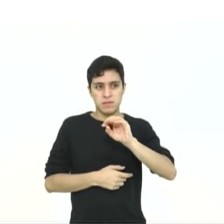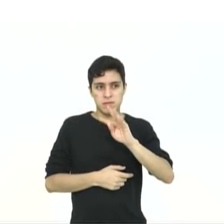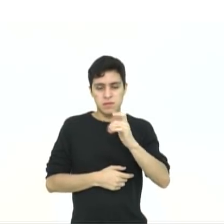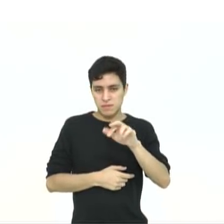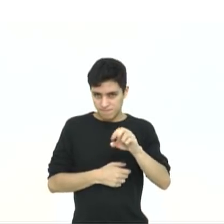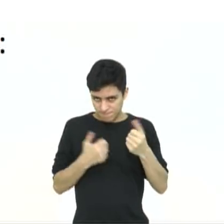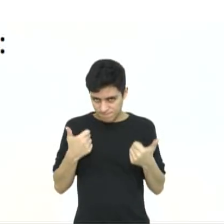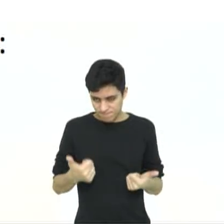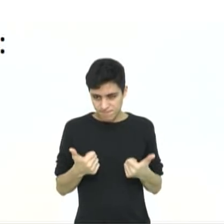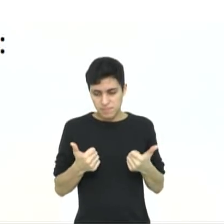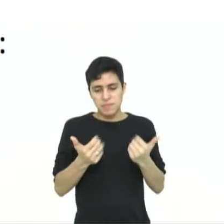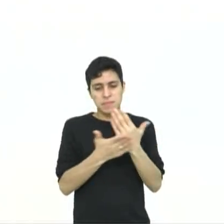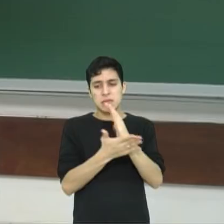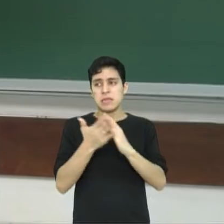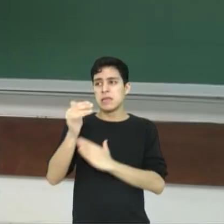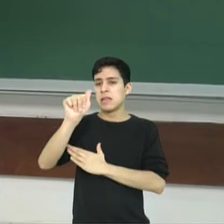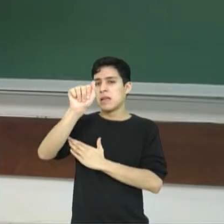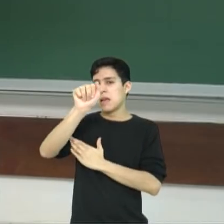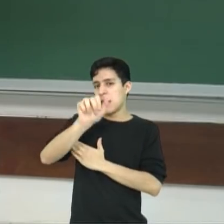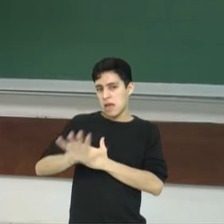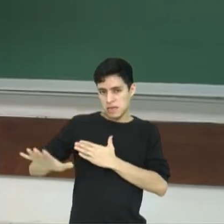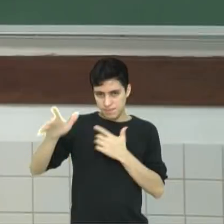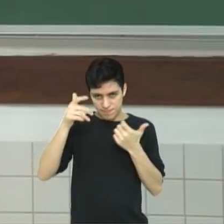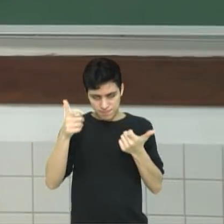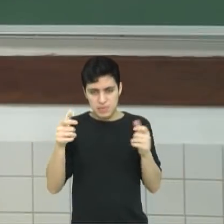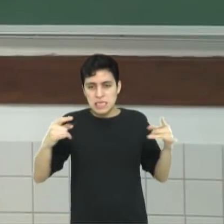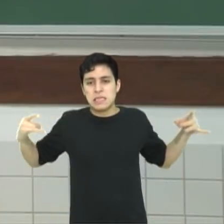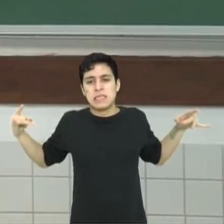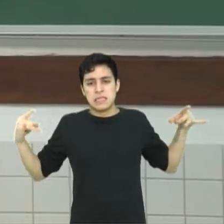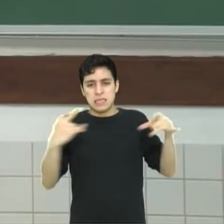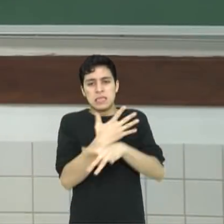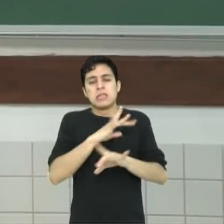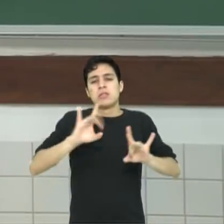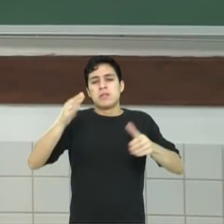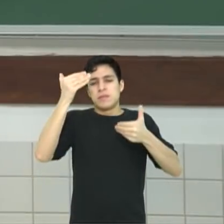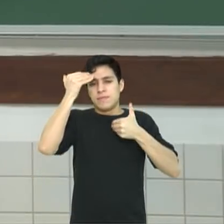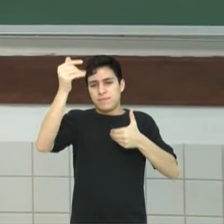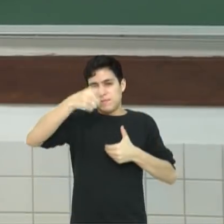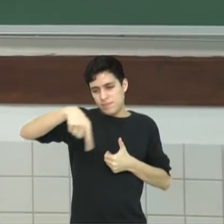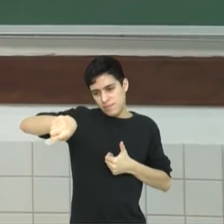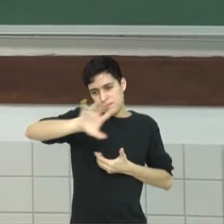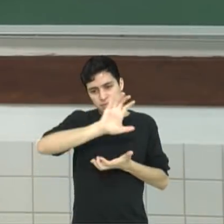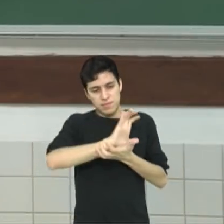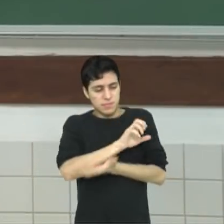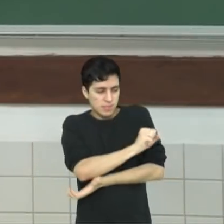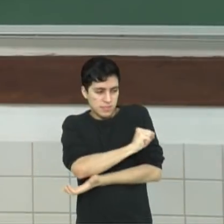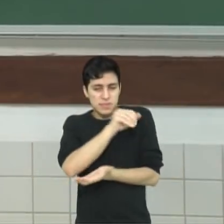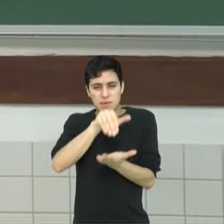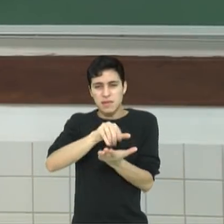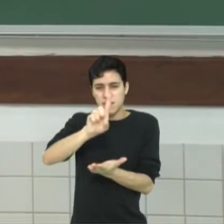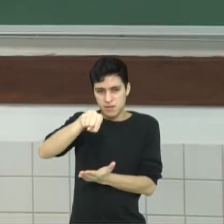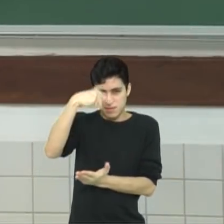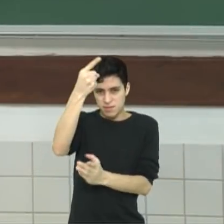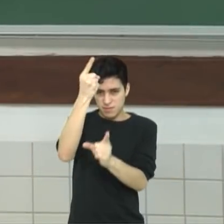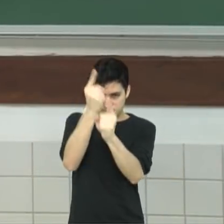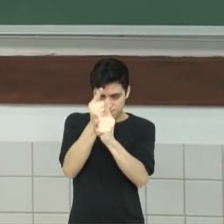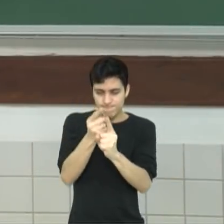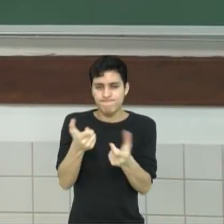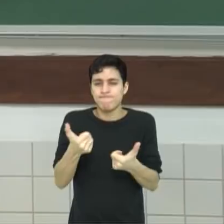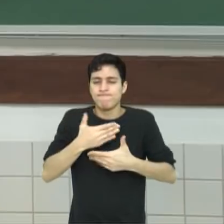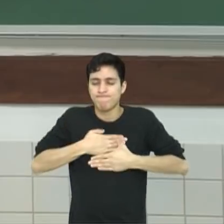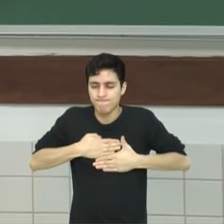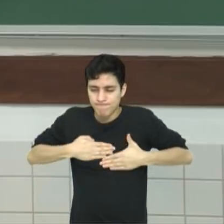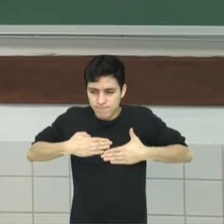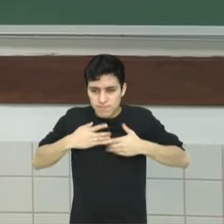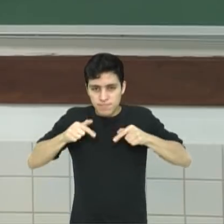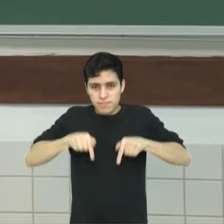Ásia. Outro tema muito bacana. Fechamos aí, só agradecimentos, galerinha do oitavo ano. Até uma outra oportunidade. Foi muito bacana estar junto com